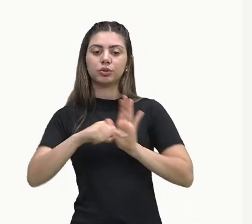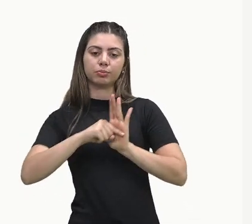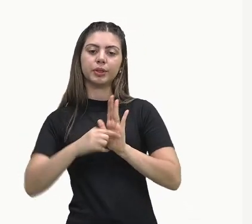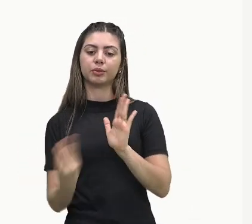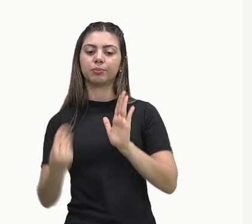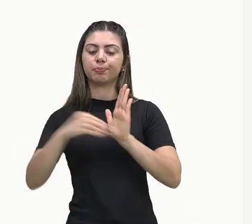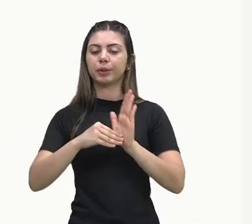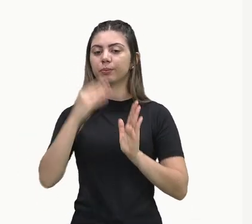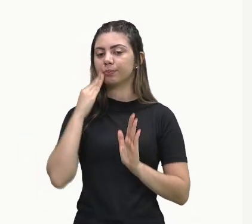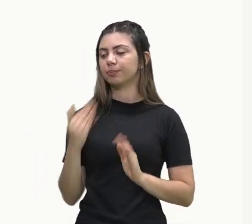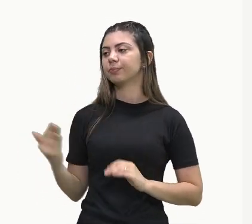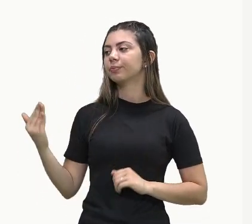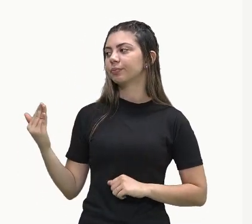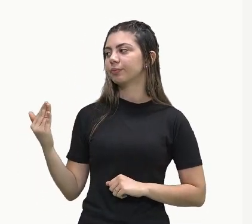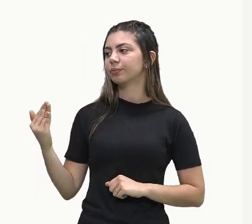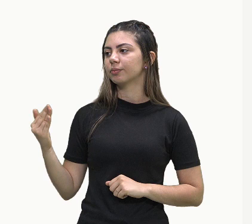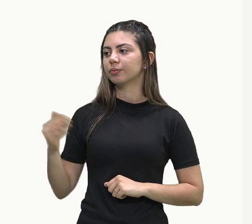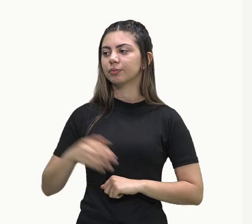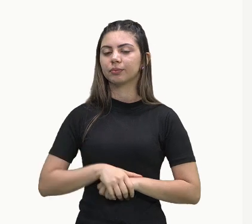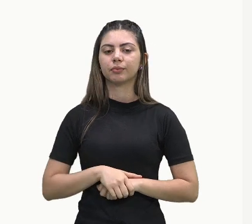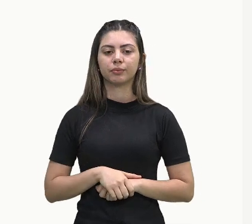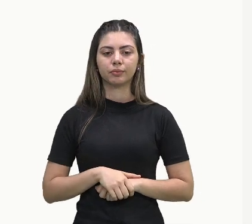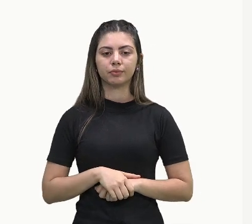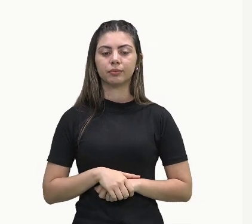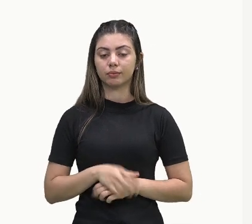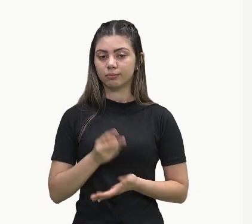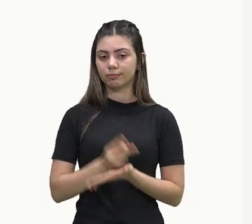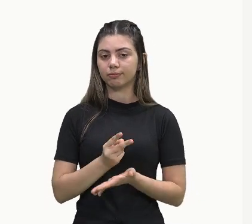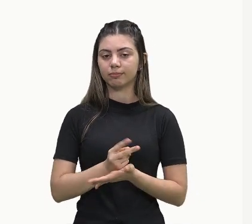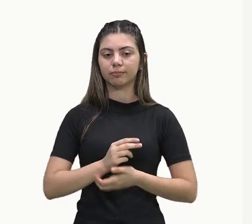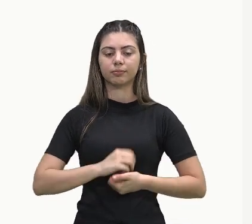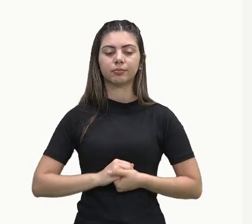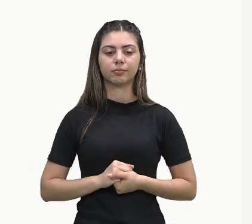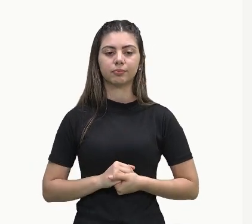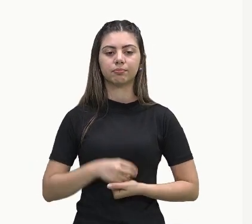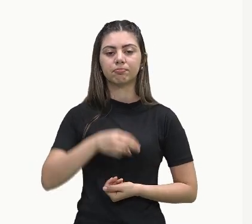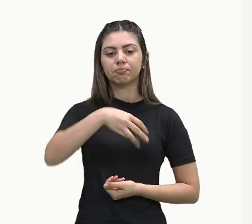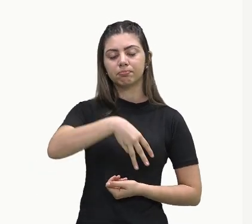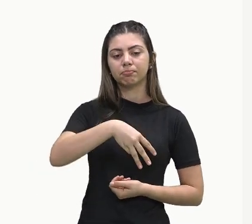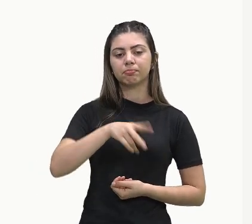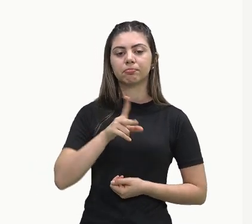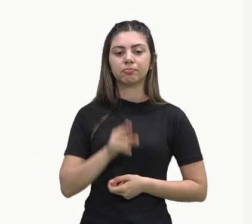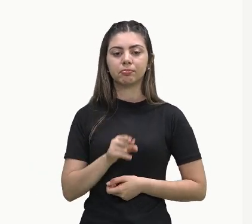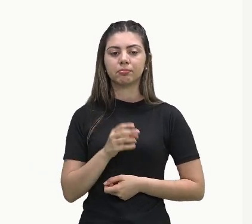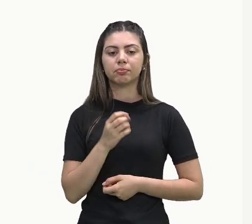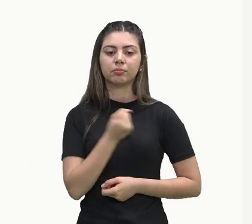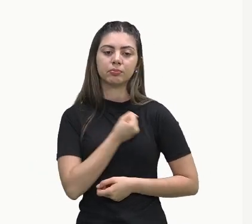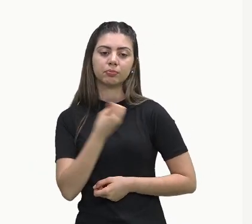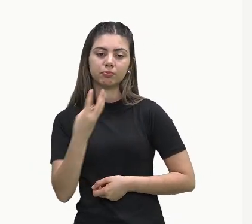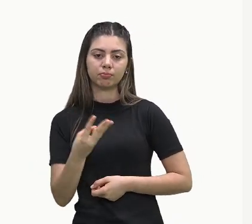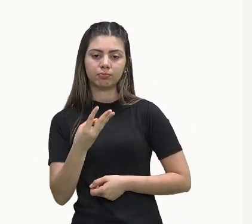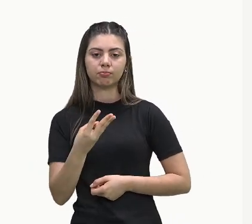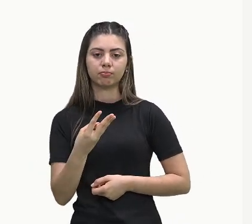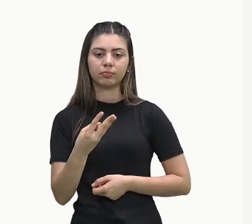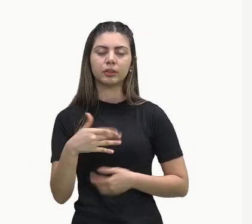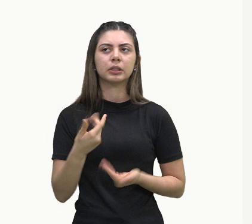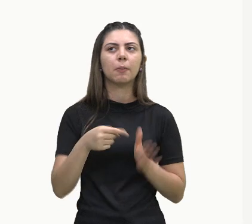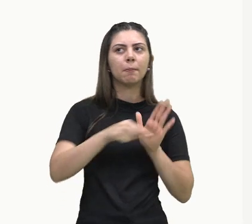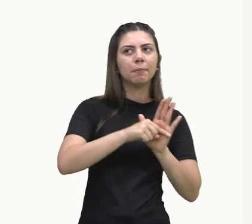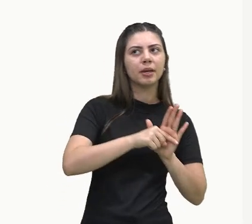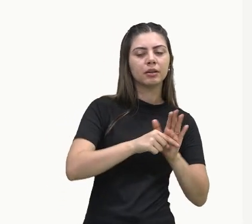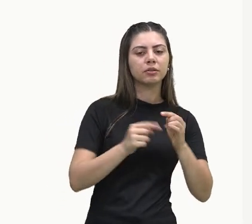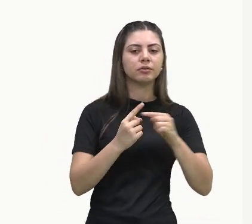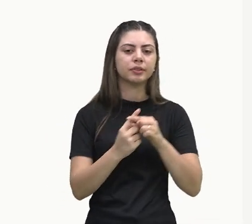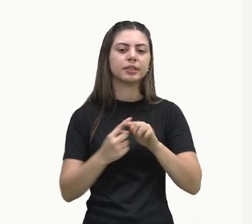parêntese aqui para separar um sinal do outro continuando M vai ser igual a 3 se é menos inverte o sinal de